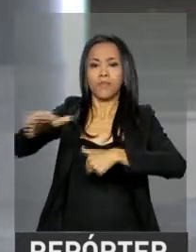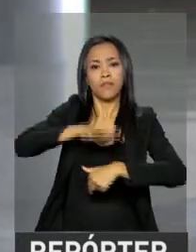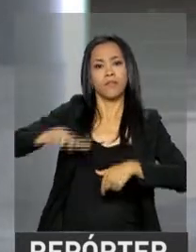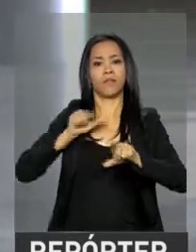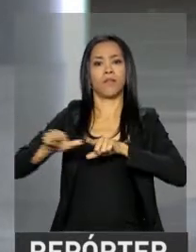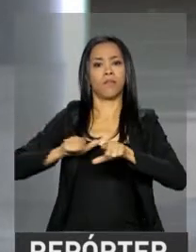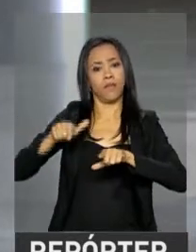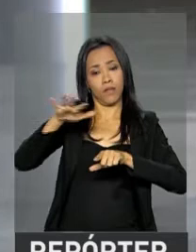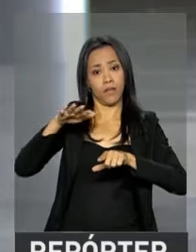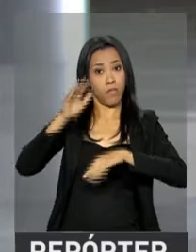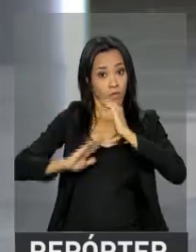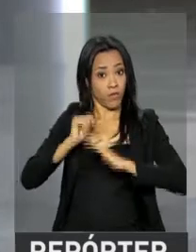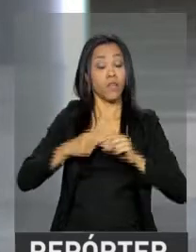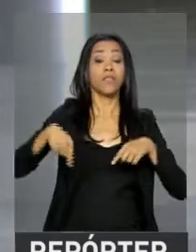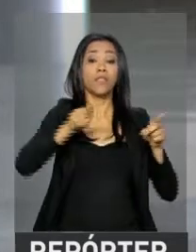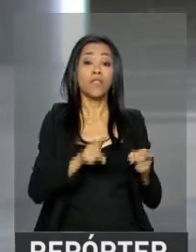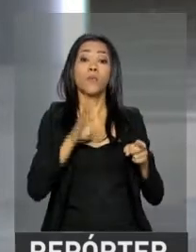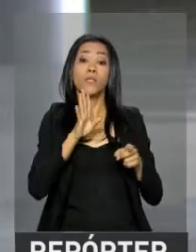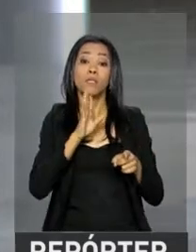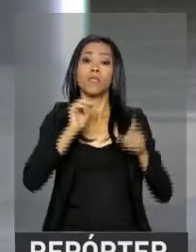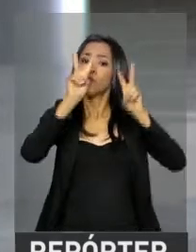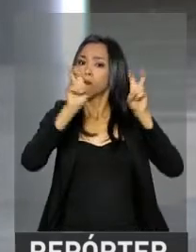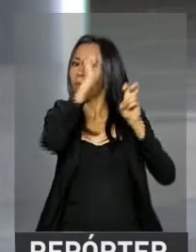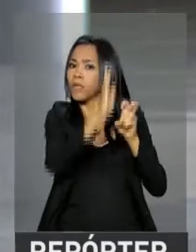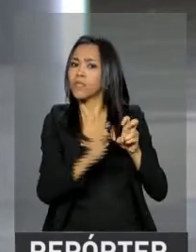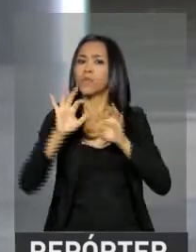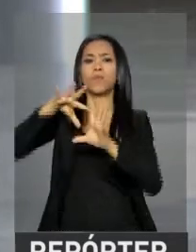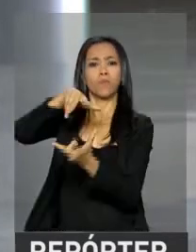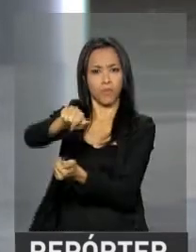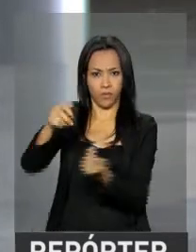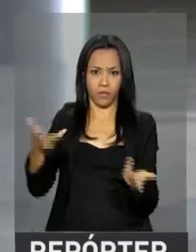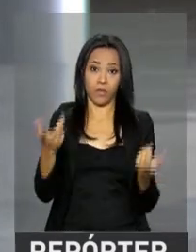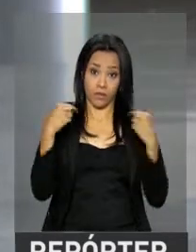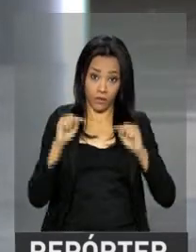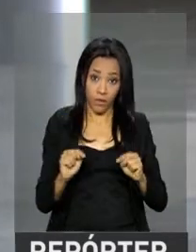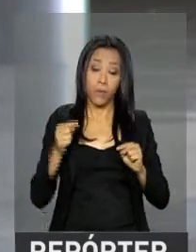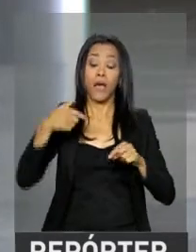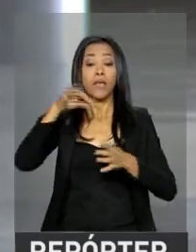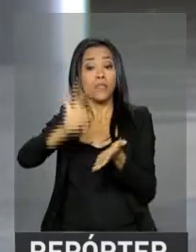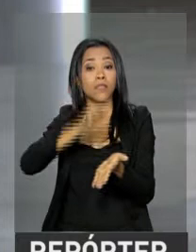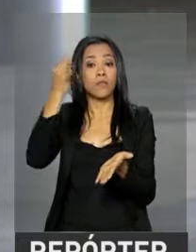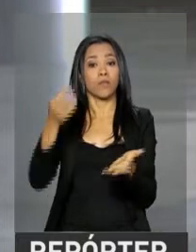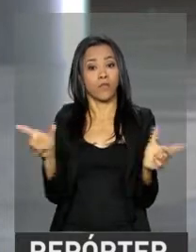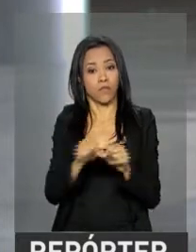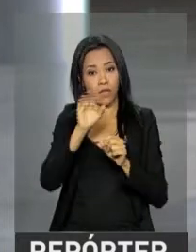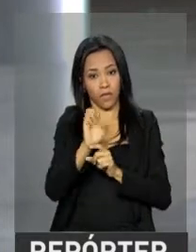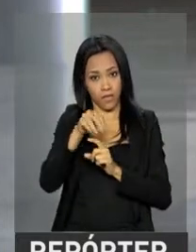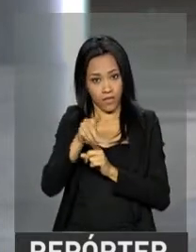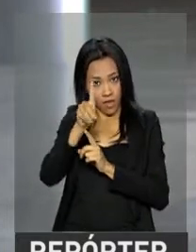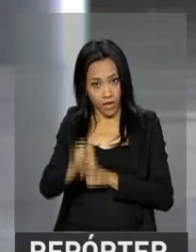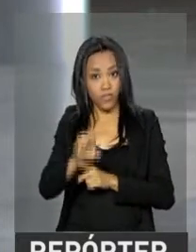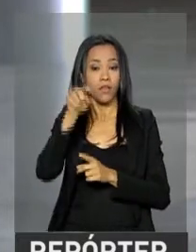à conhecimentos sobre o brasil e sobre o mundo as inscrições para o enade elas devem ser feitas no site do